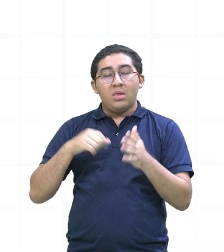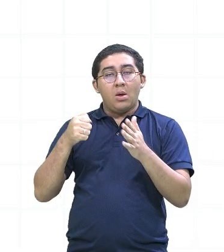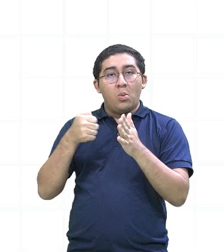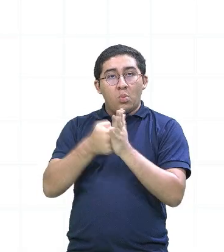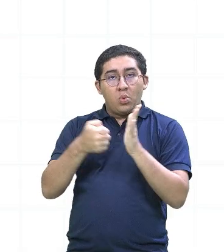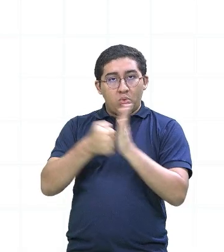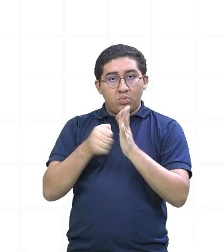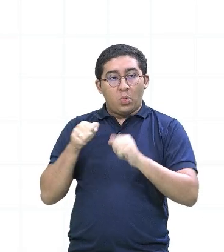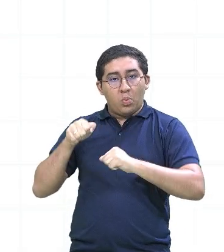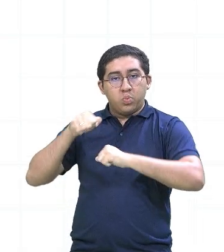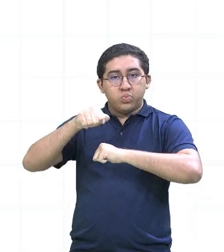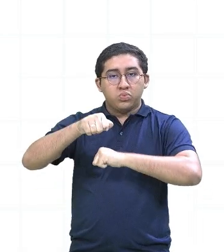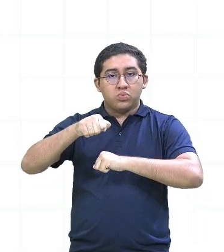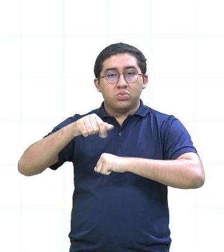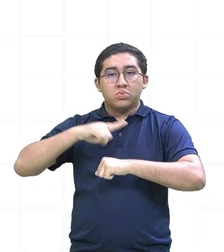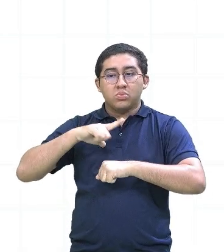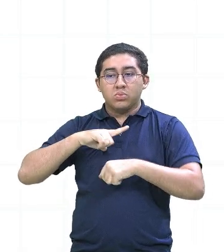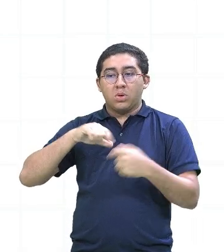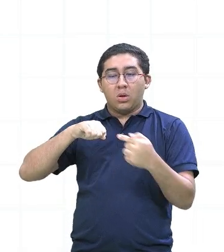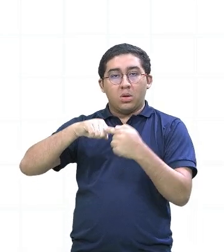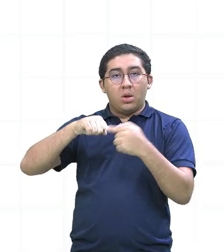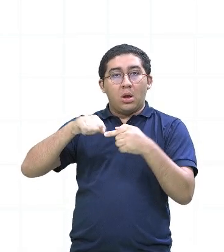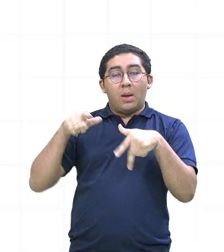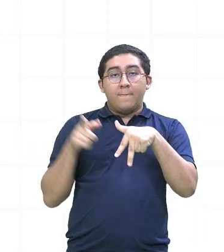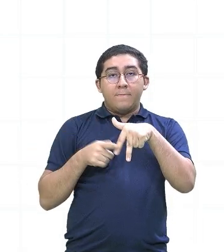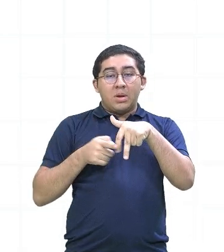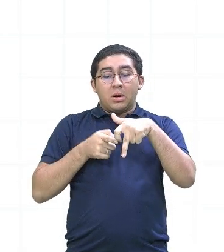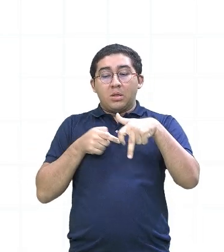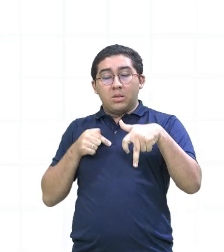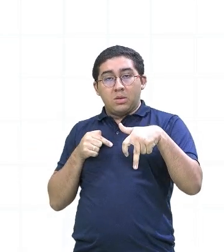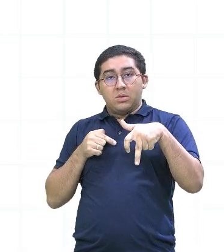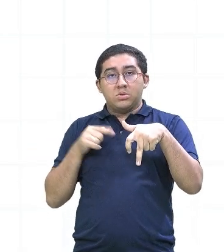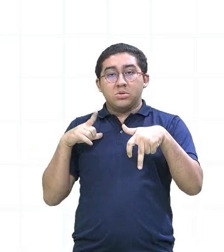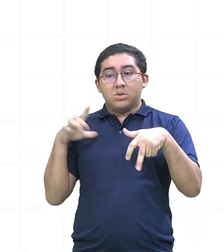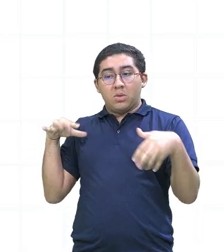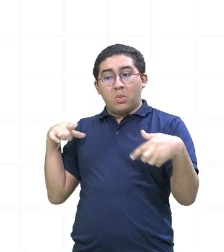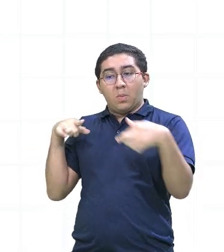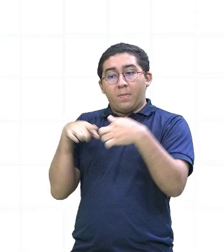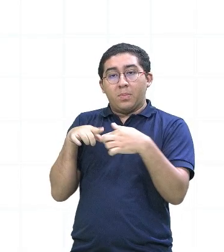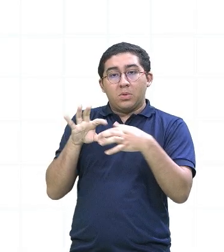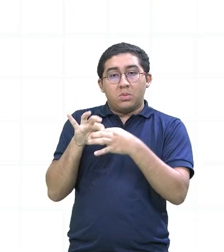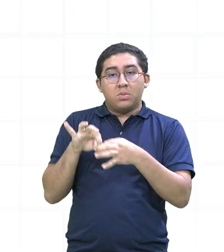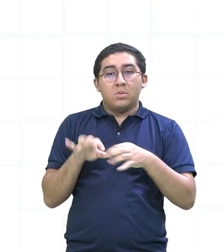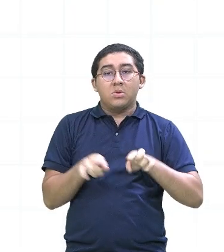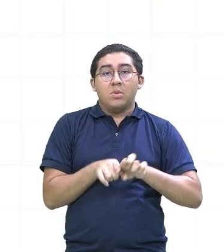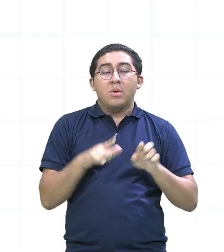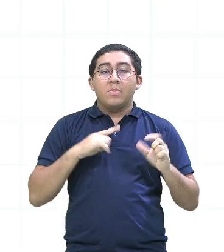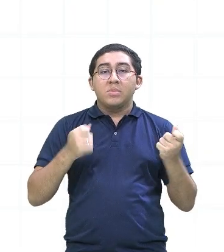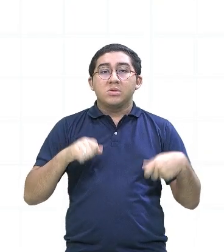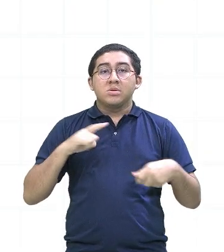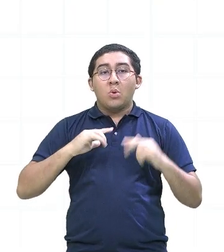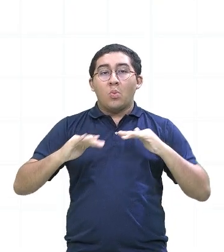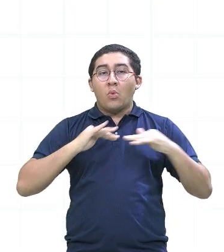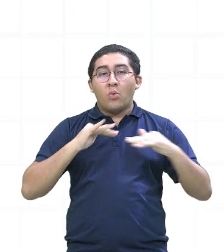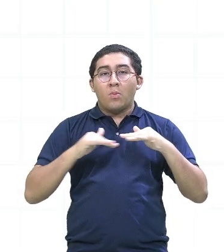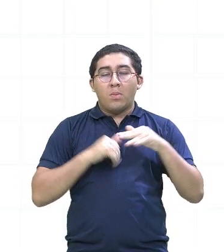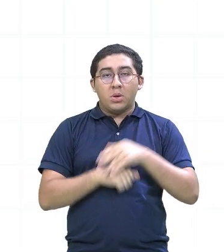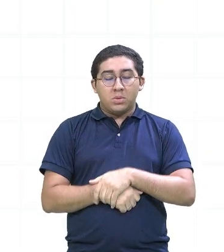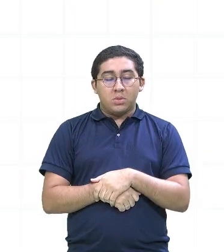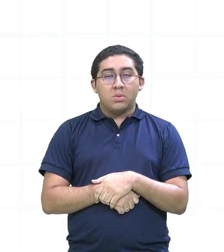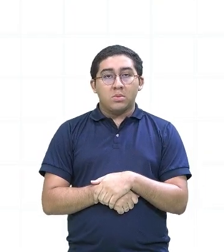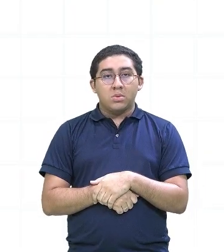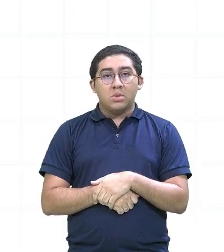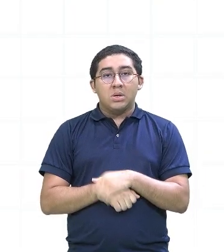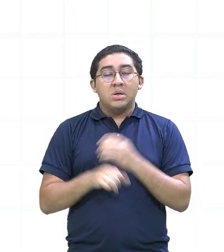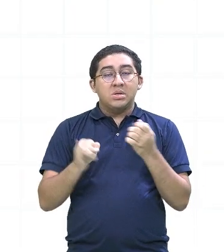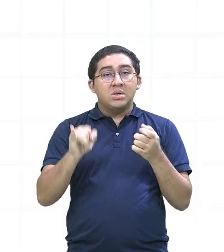Uma esticada, e ele tem que ser num movimento meio horizontal, como se quisesse